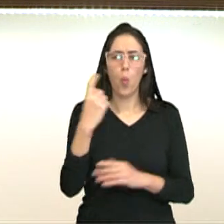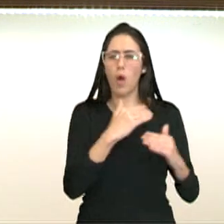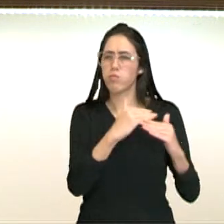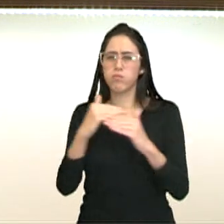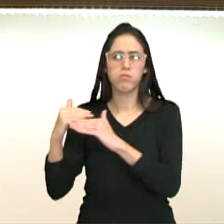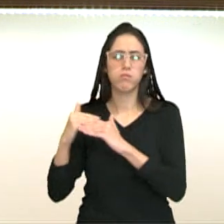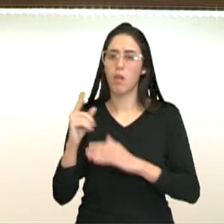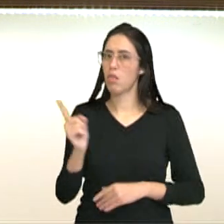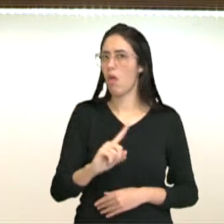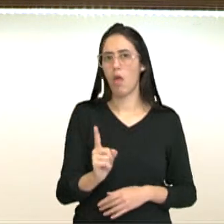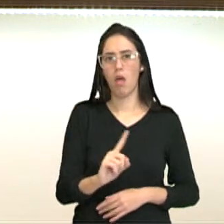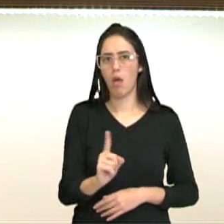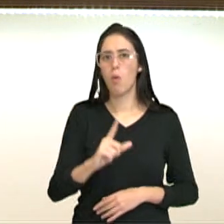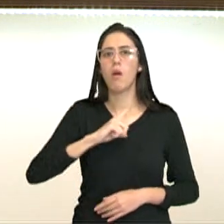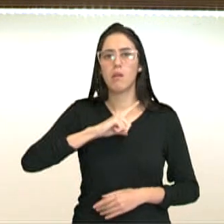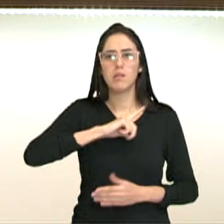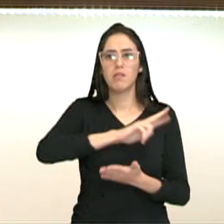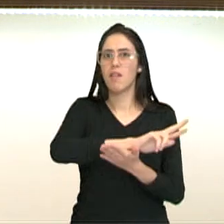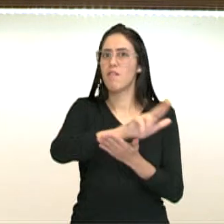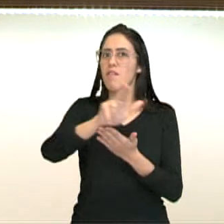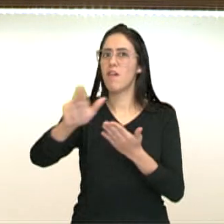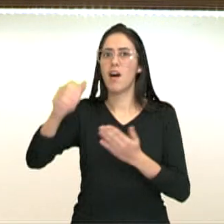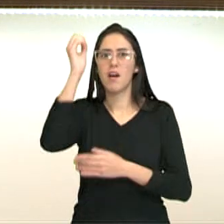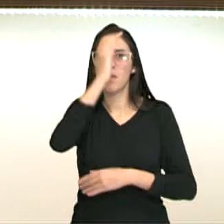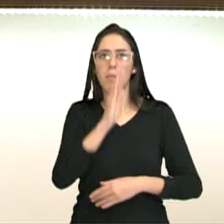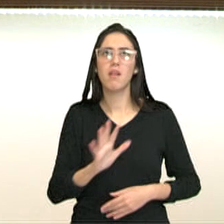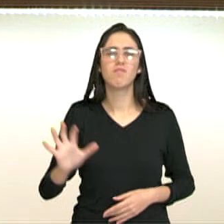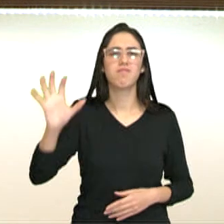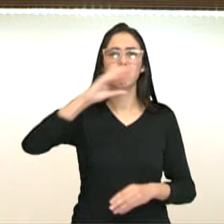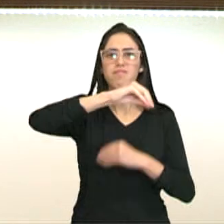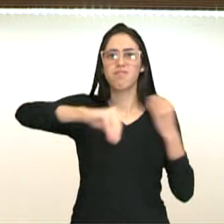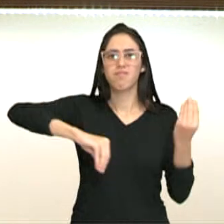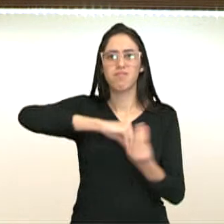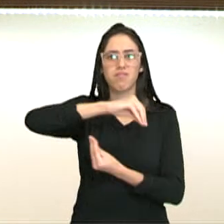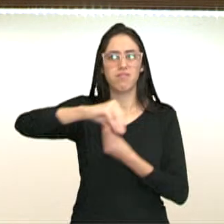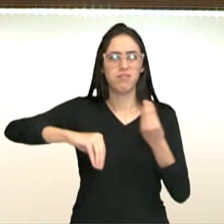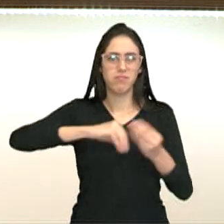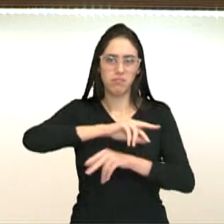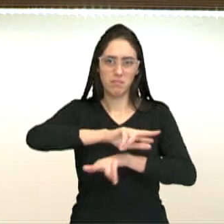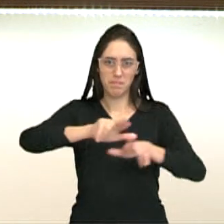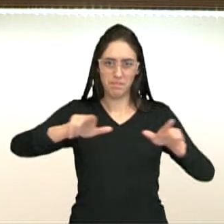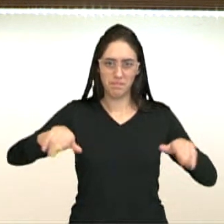e sim diversos Brasis dentro desse território. Bom,